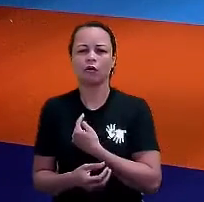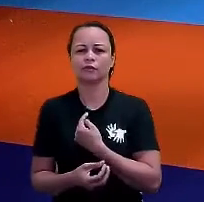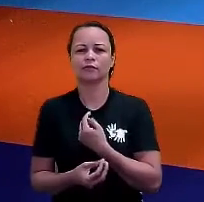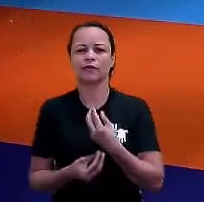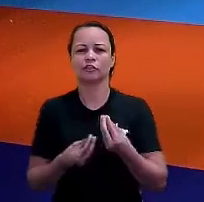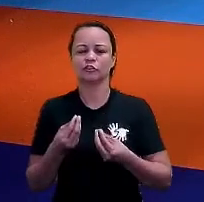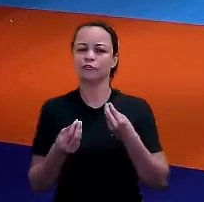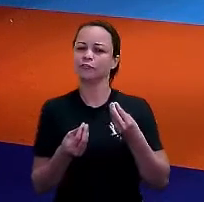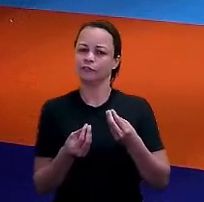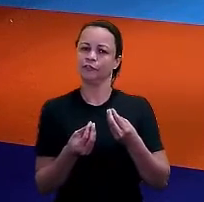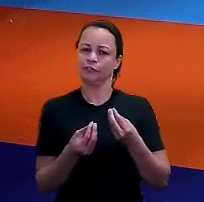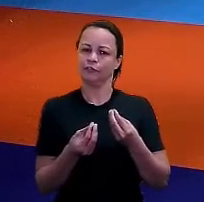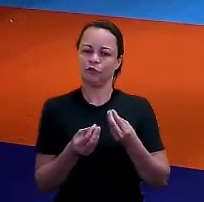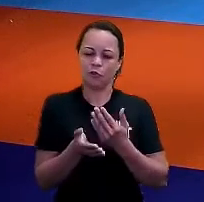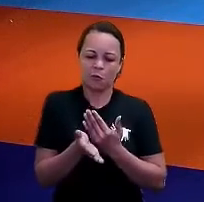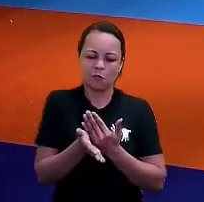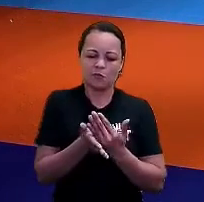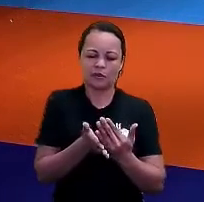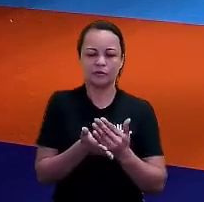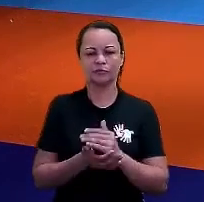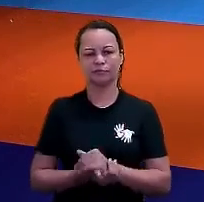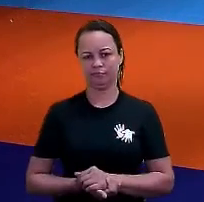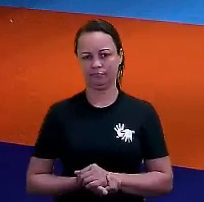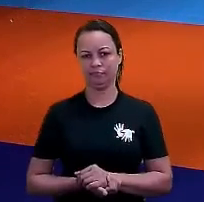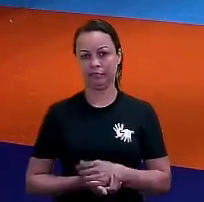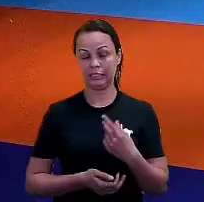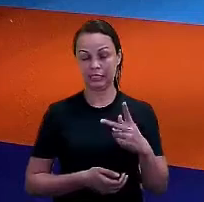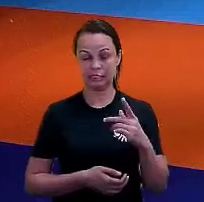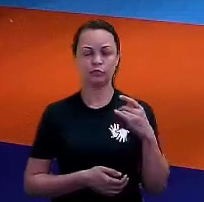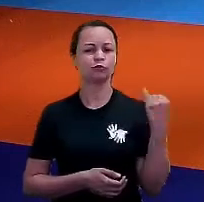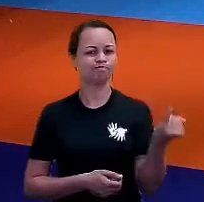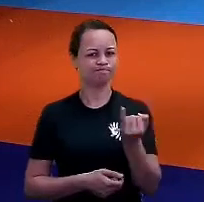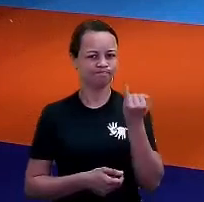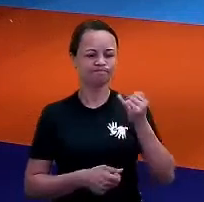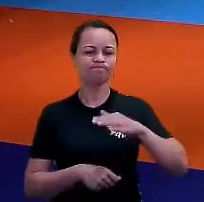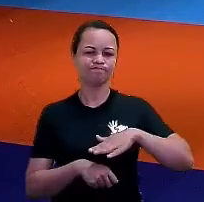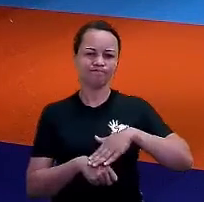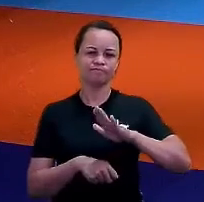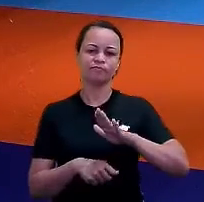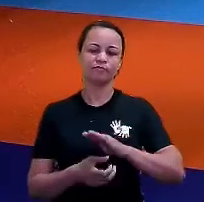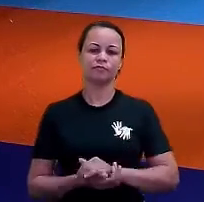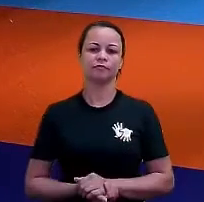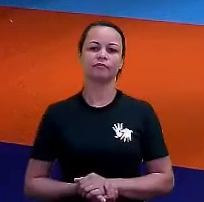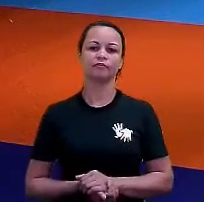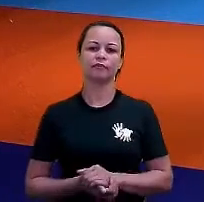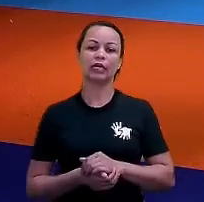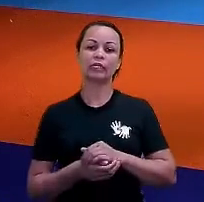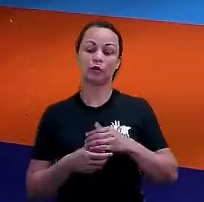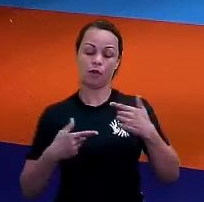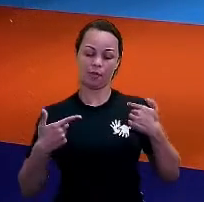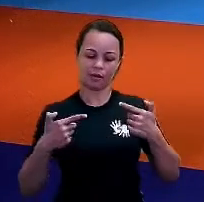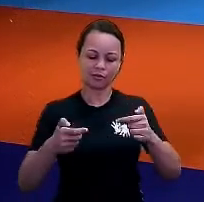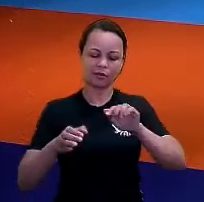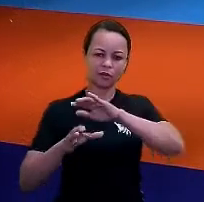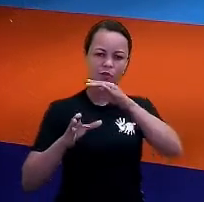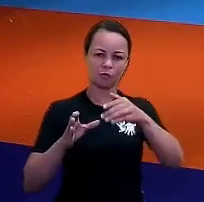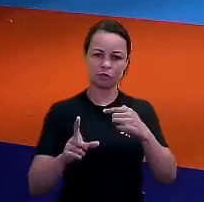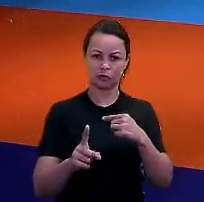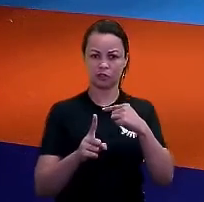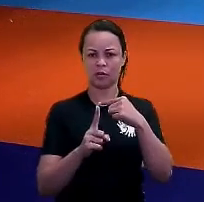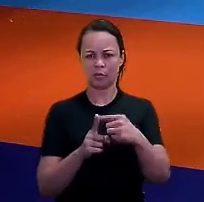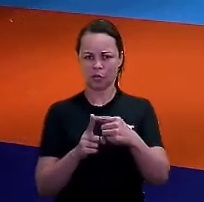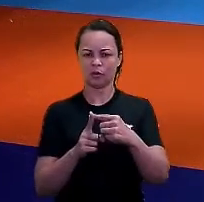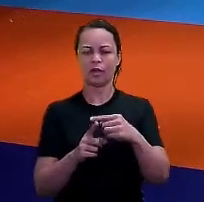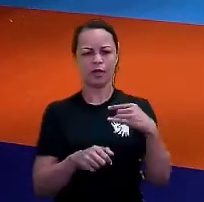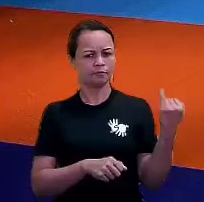nossas raízes. E isso é importante. A Batalha do Monte das Tabocas diz muito sobre